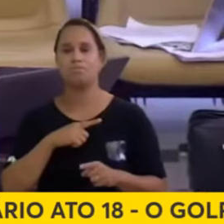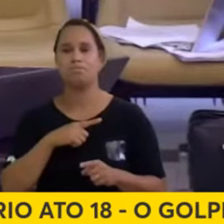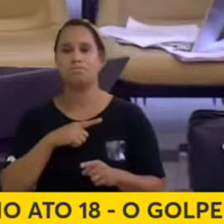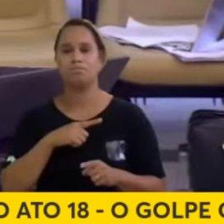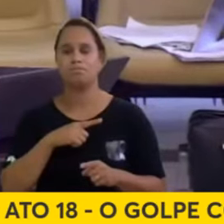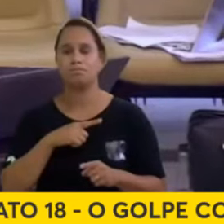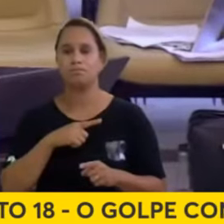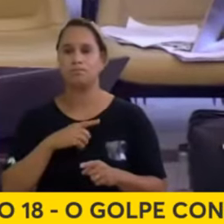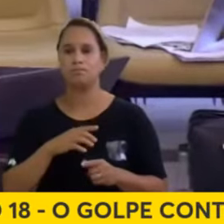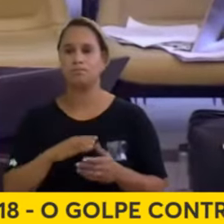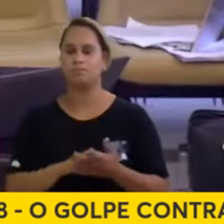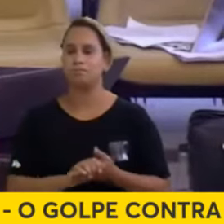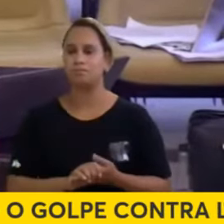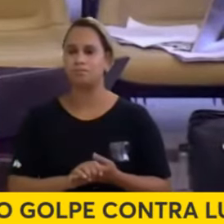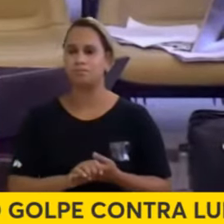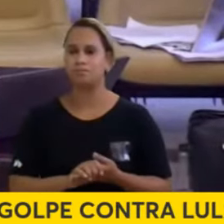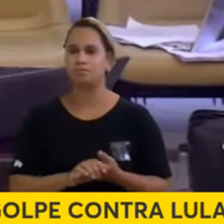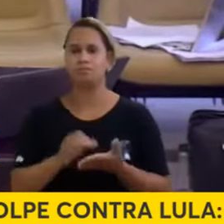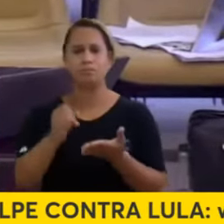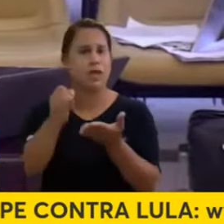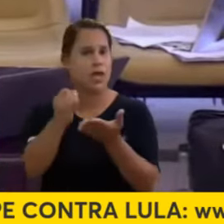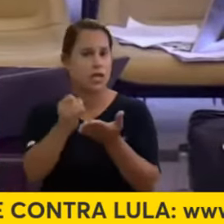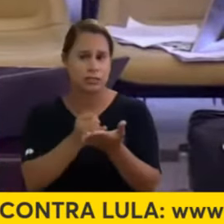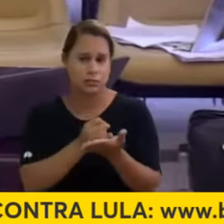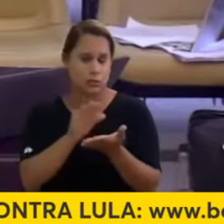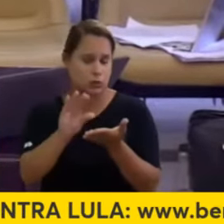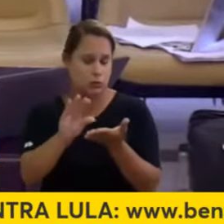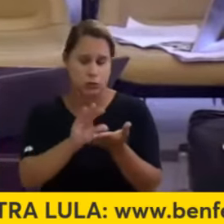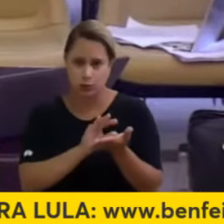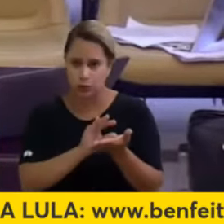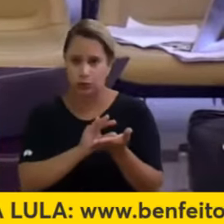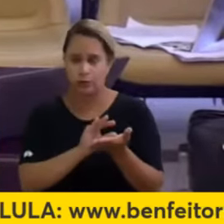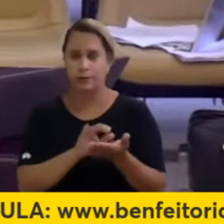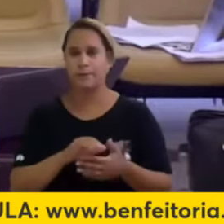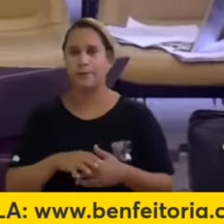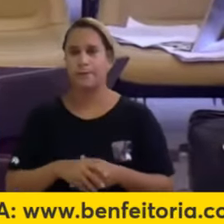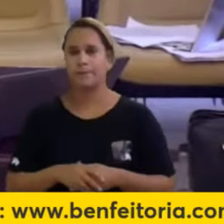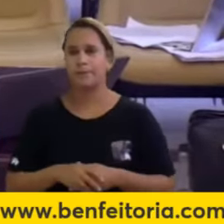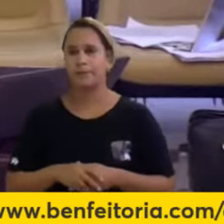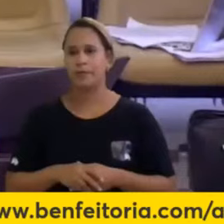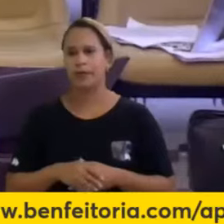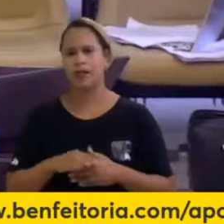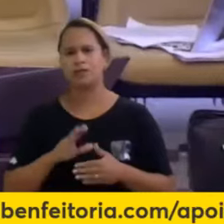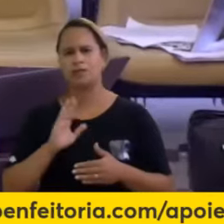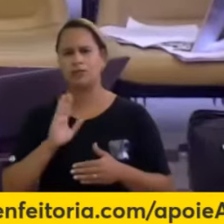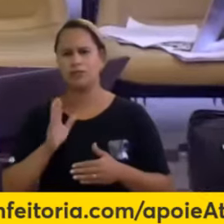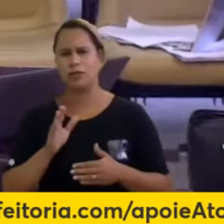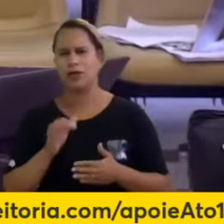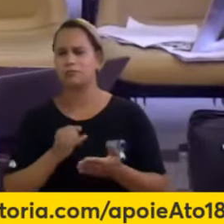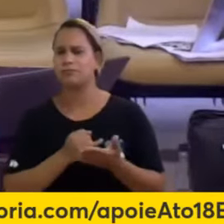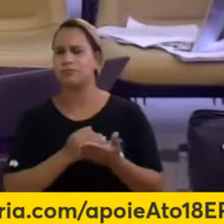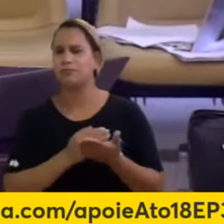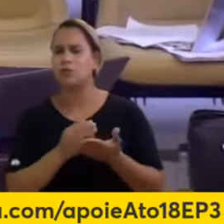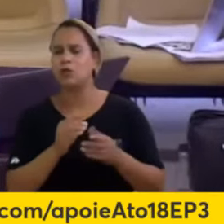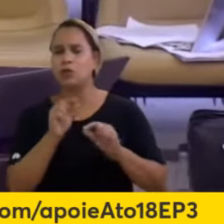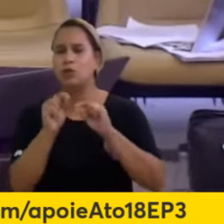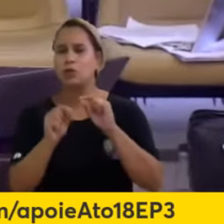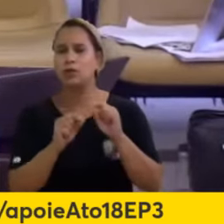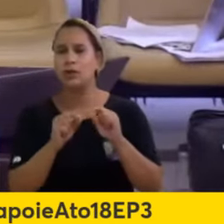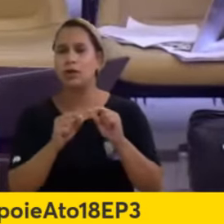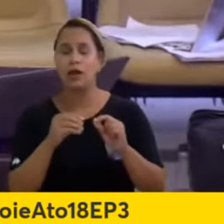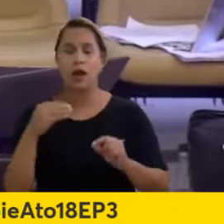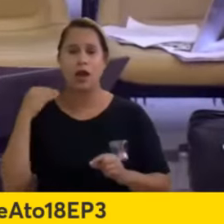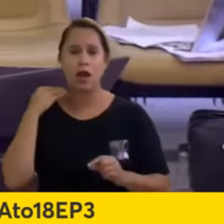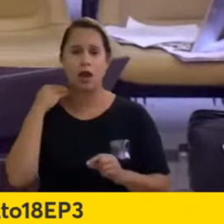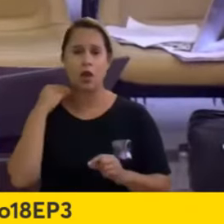carro de 200.000 e união Brasil comprou um carro de 200.000 nas iniciais esse valor era todo na conta do Sérgio moro como se só ele